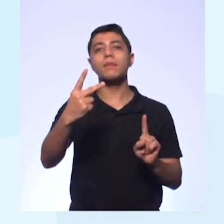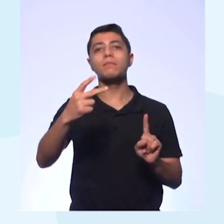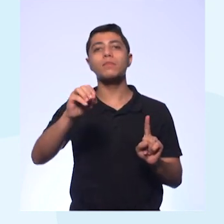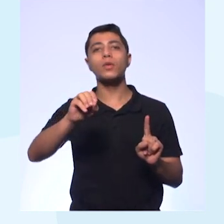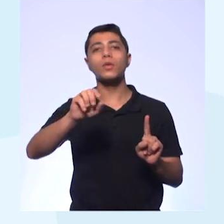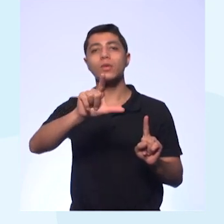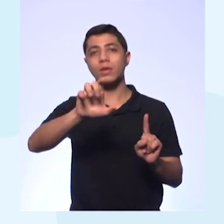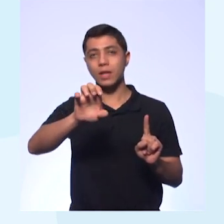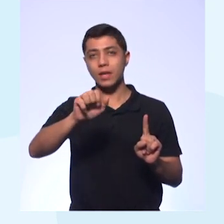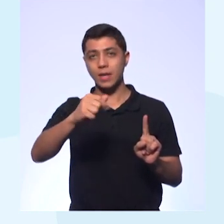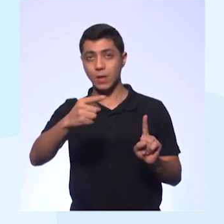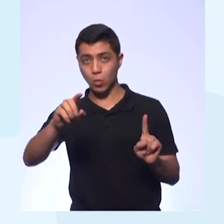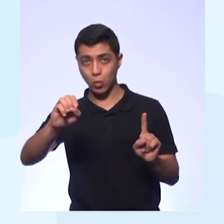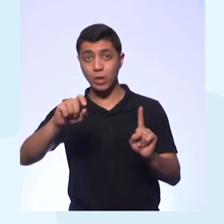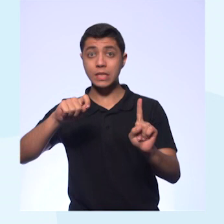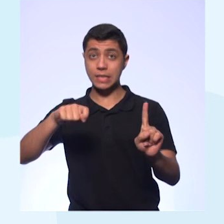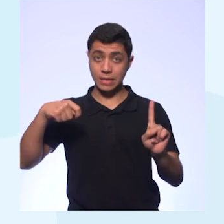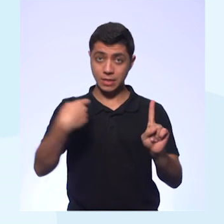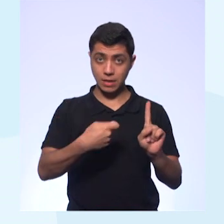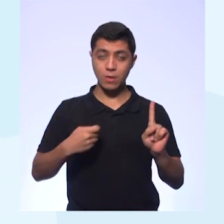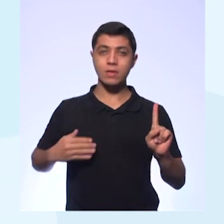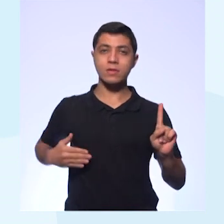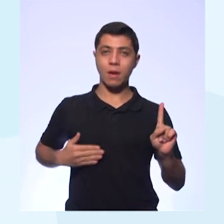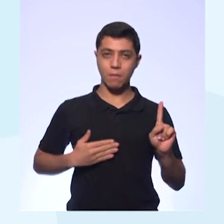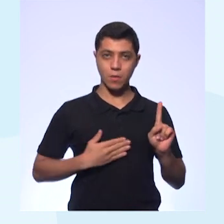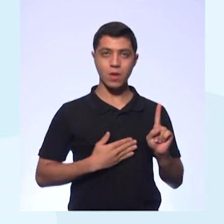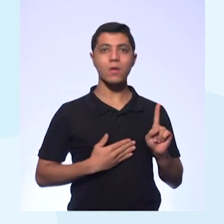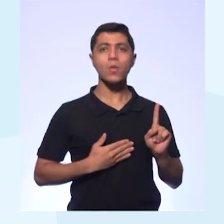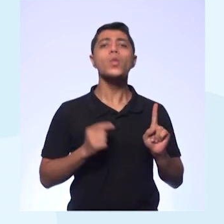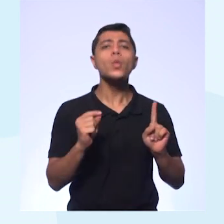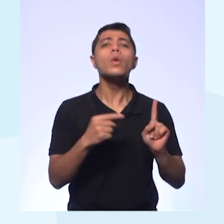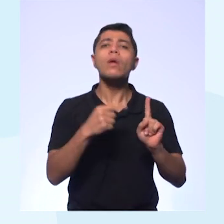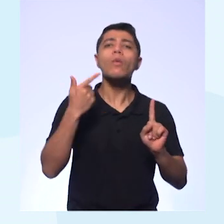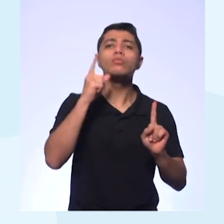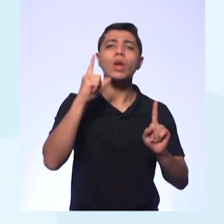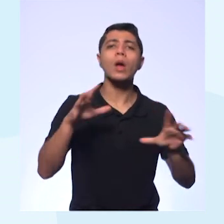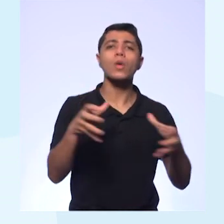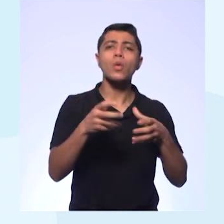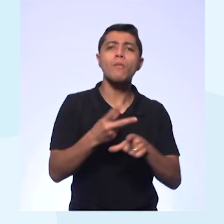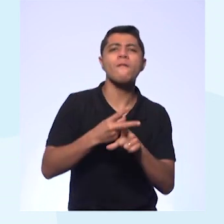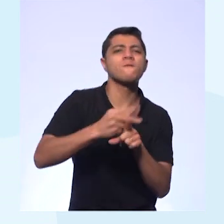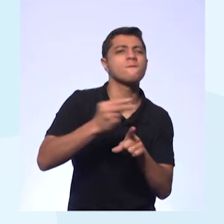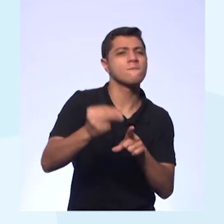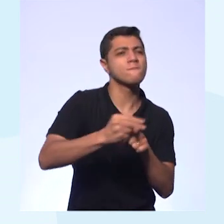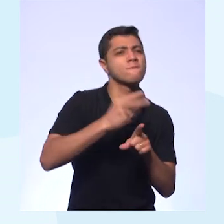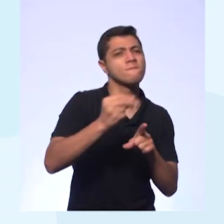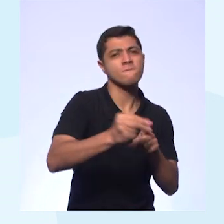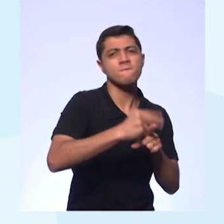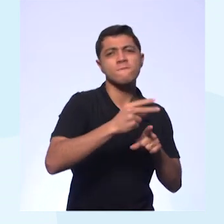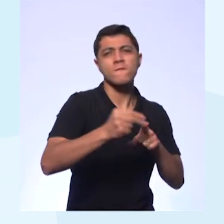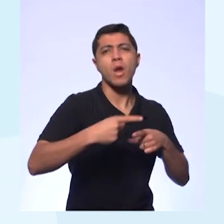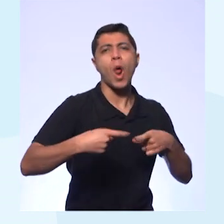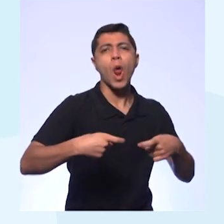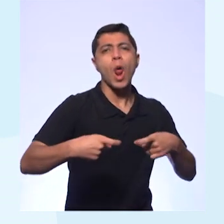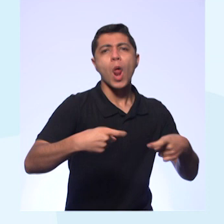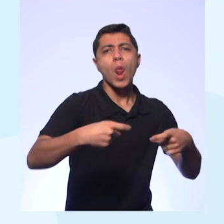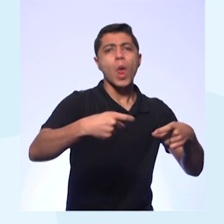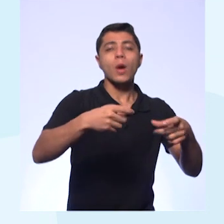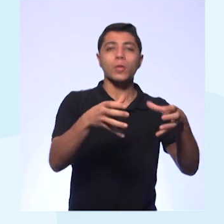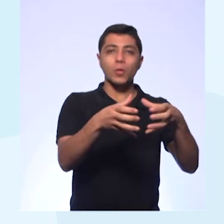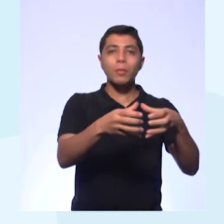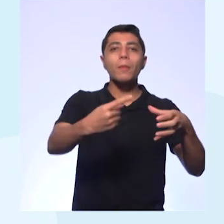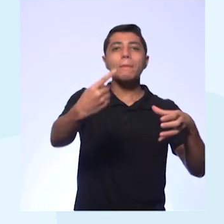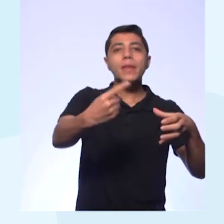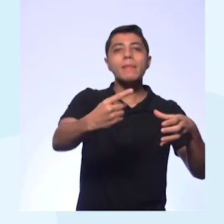da Revolução contra a primeira coligação. E uma vitória muito importante que ele teve foi a libertação